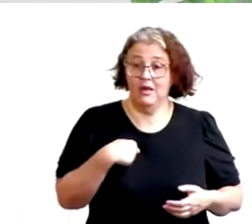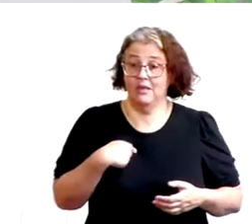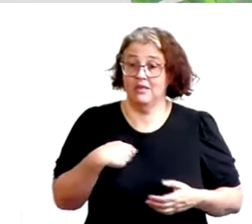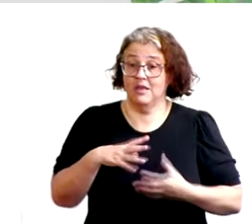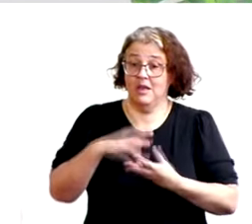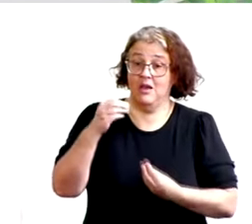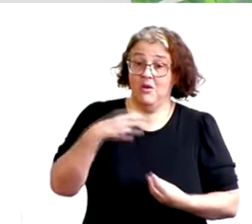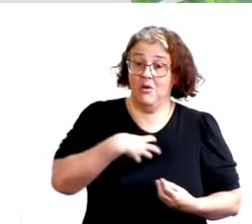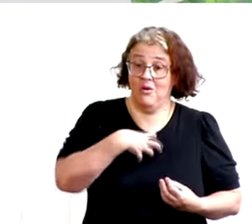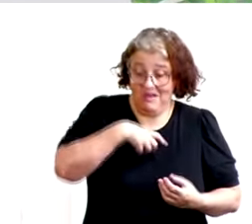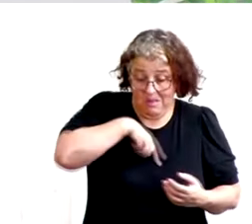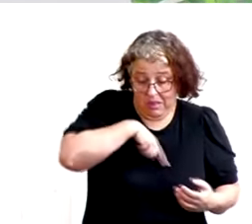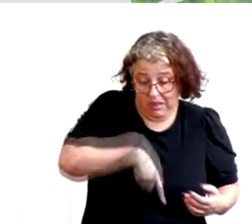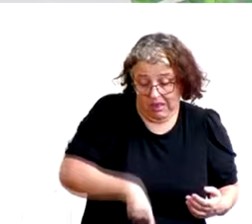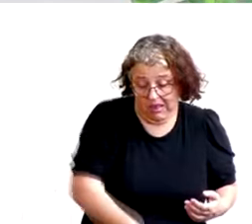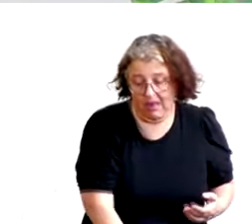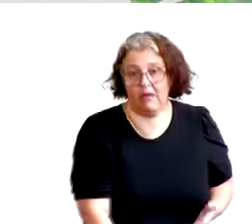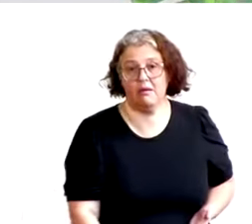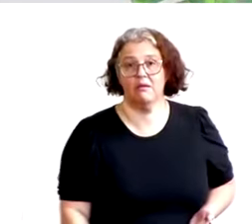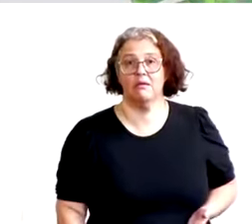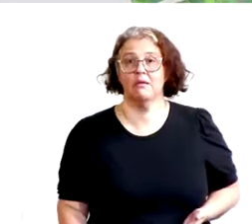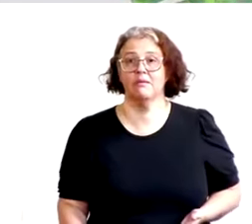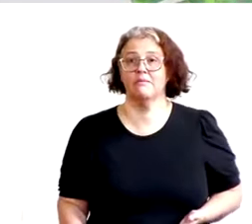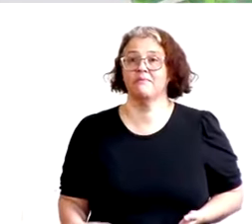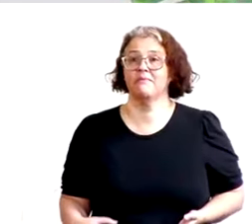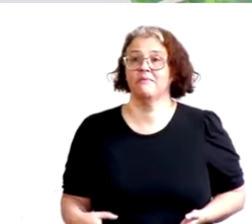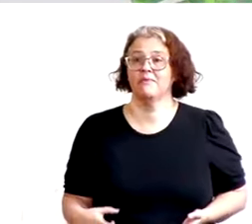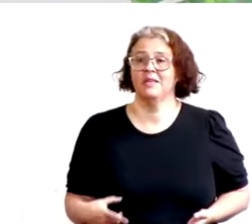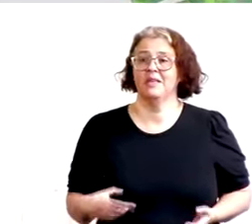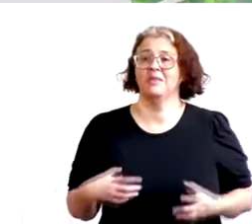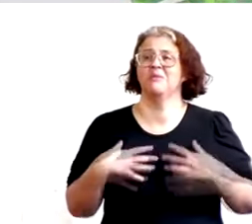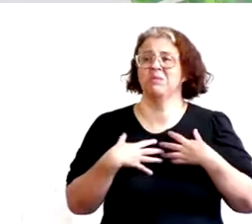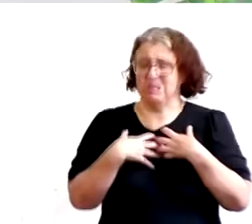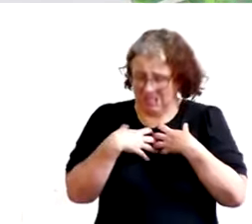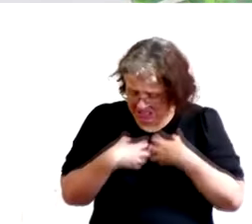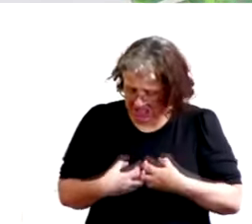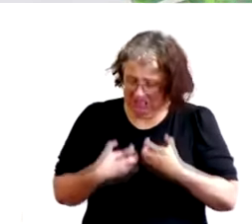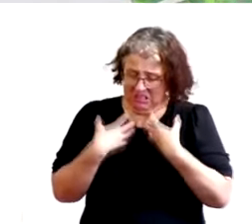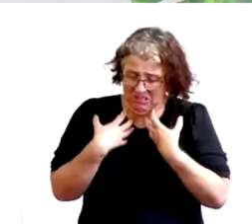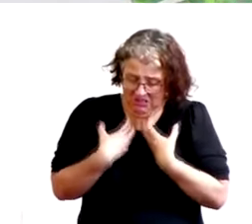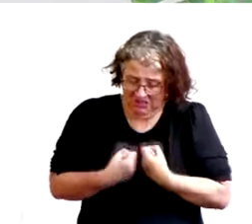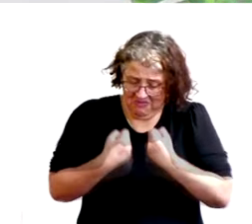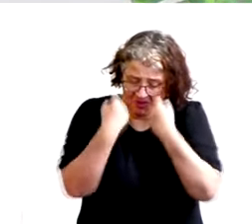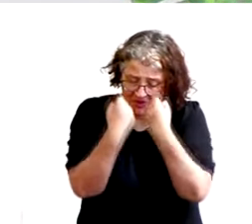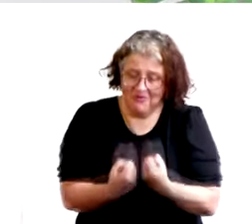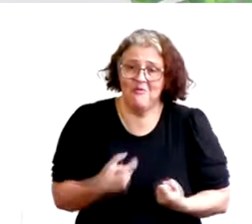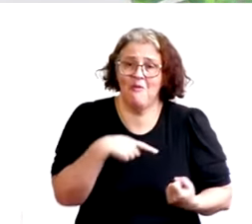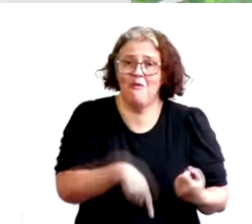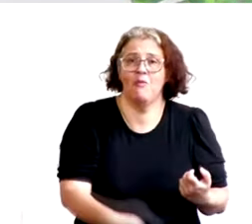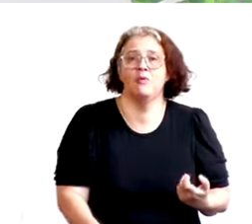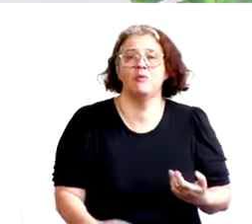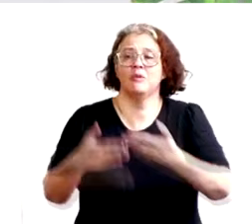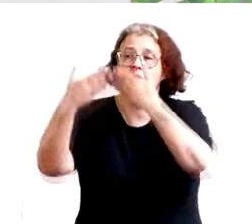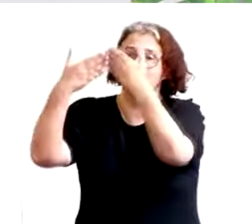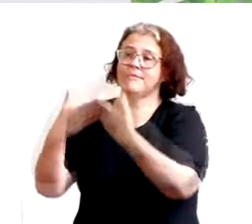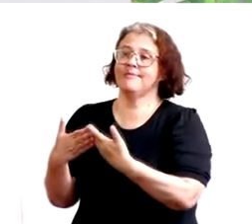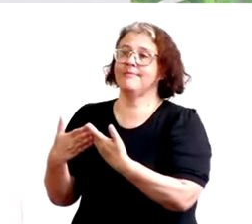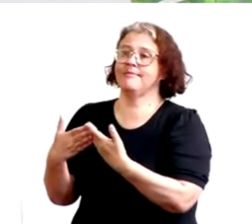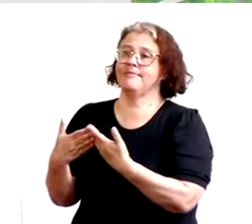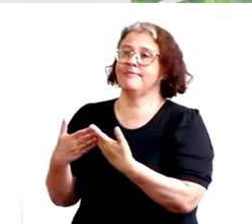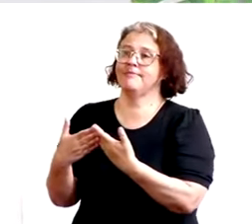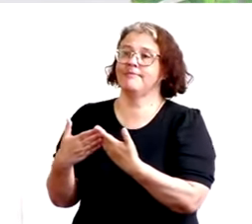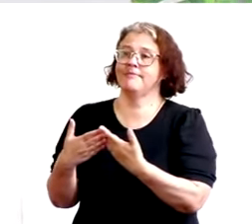leva a um conflito cada vez mais profundo diante de Deus que o faz desembocar numa série